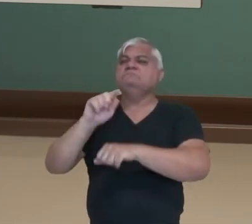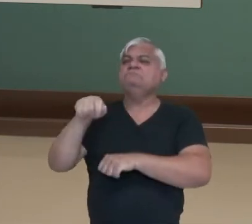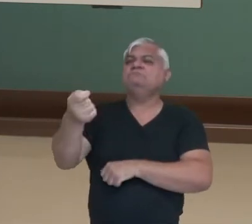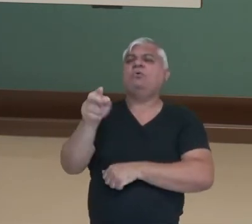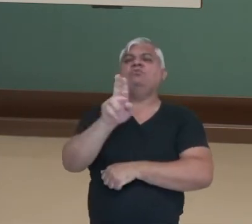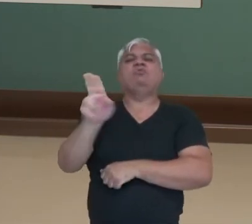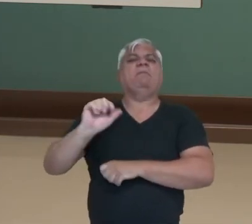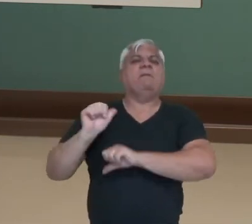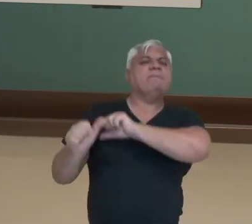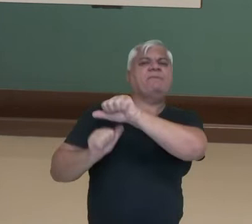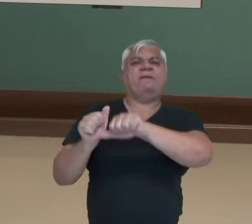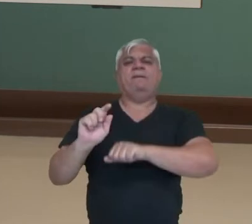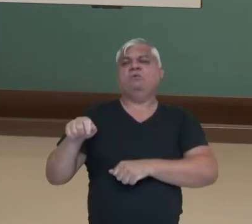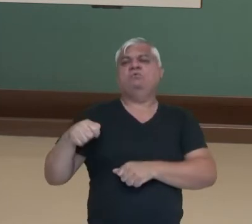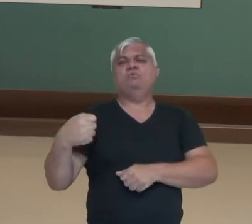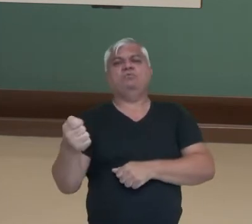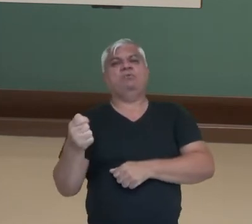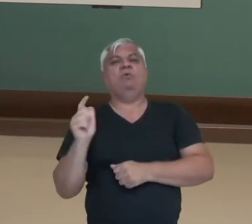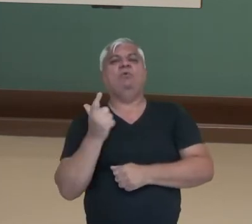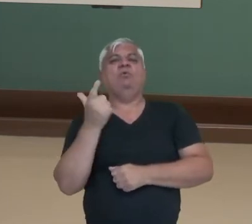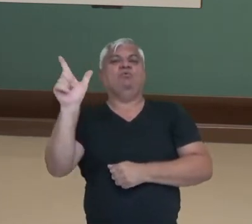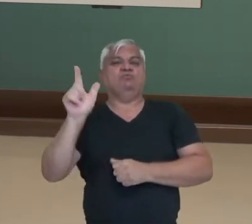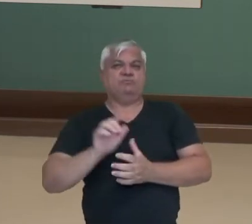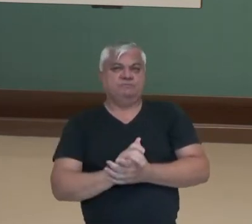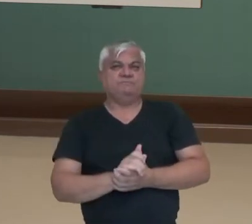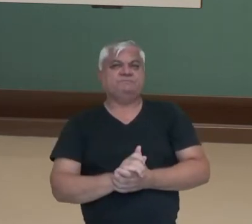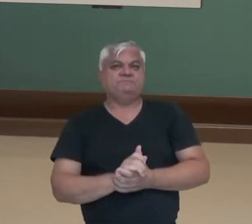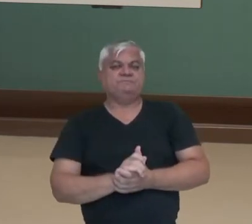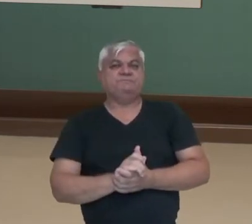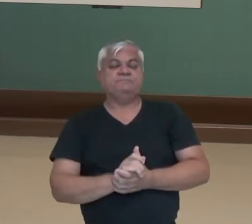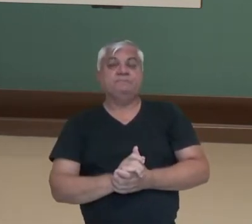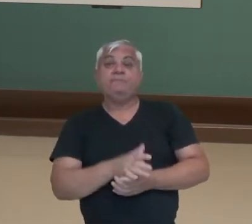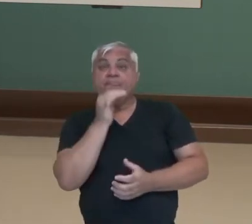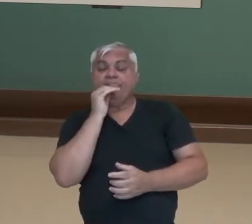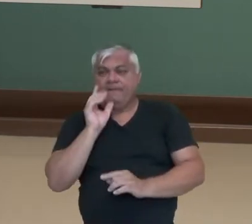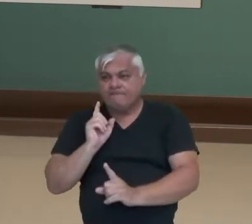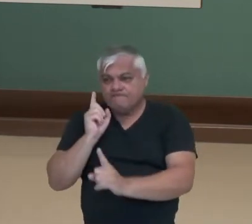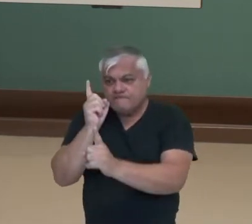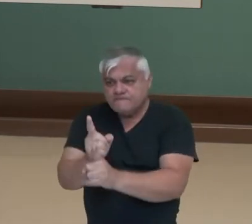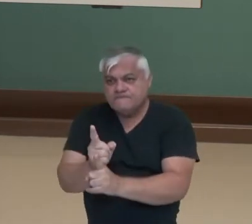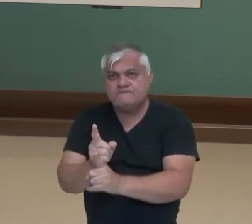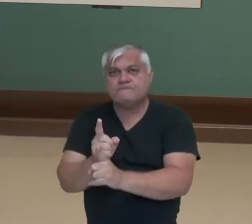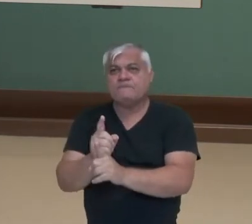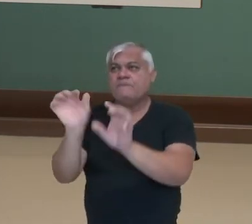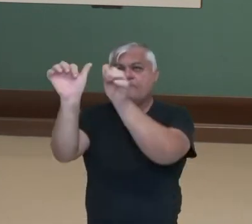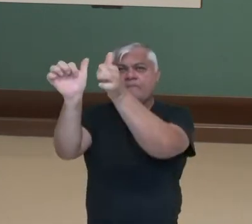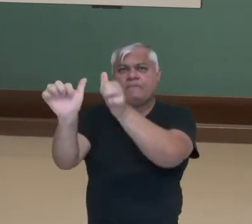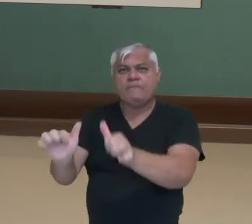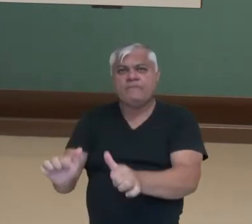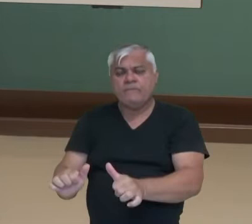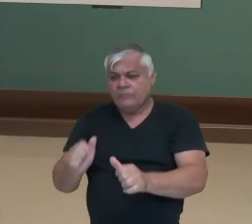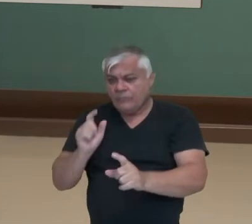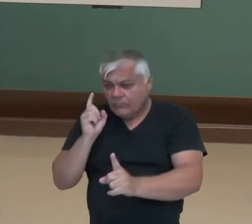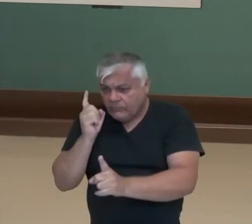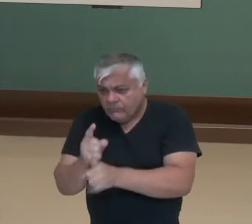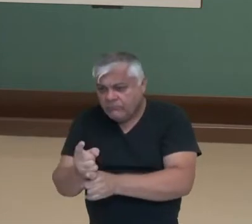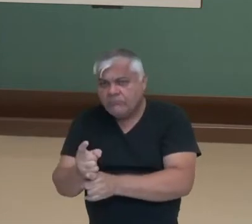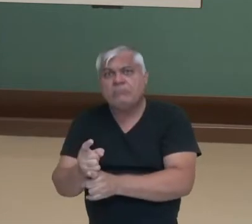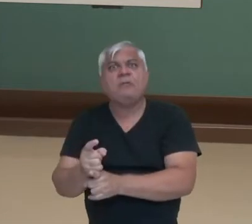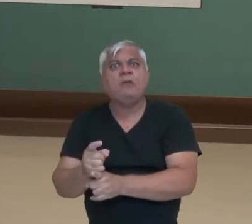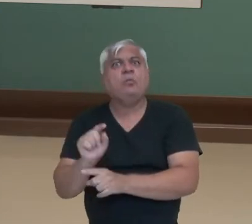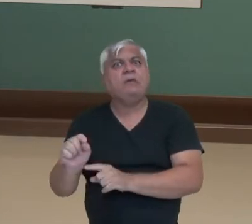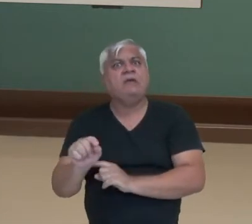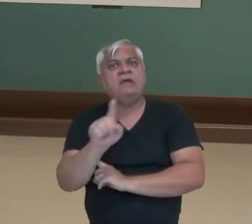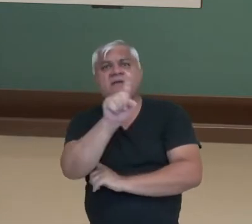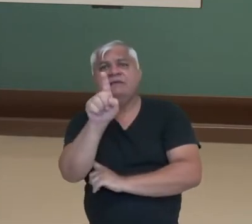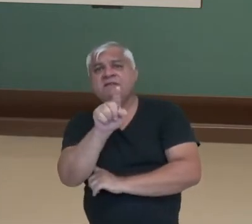renomearam os nomes dos deuses com outros nomes. E quando foi encontrada essa estátua, não se tem certeza que tenha sido de